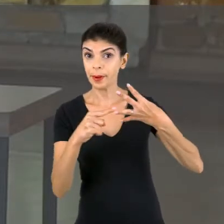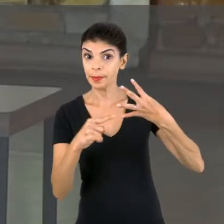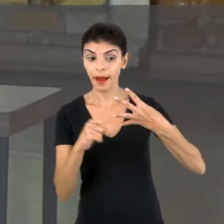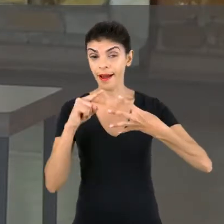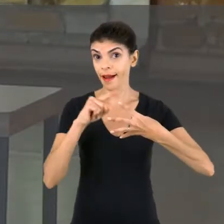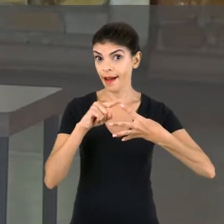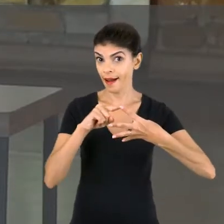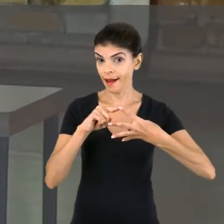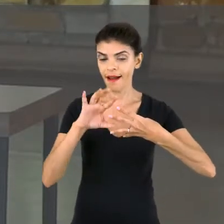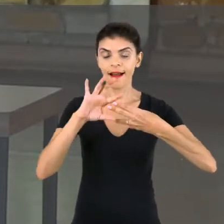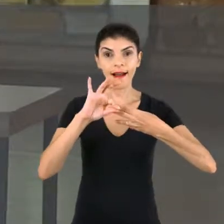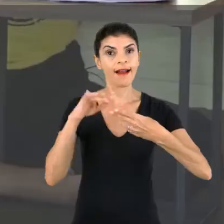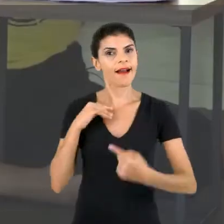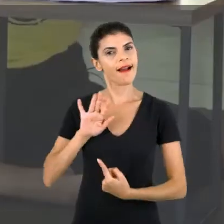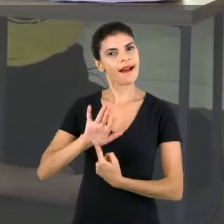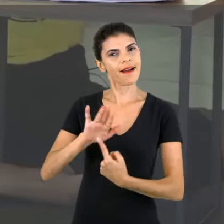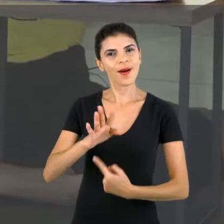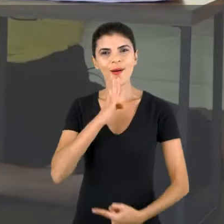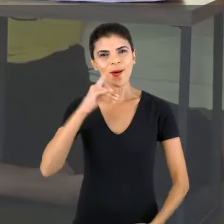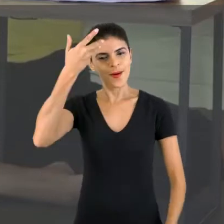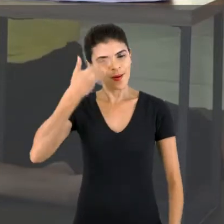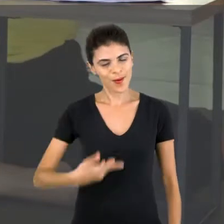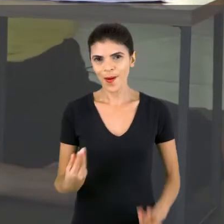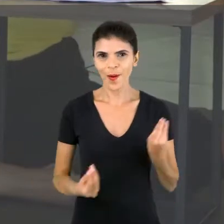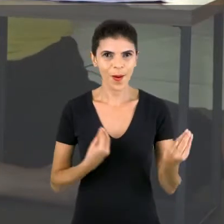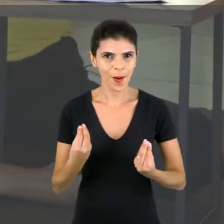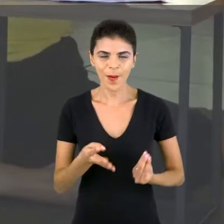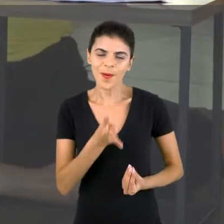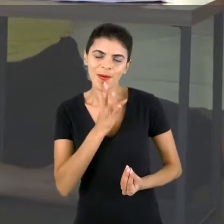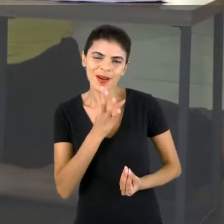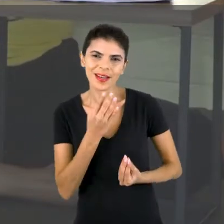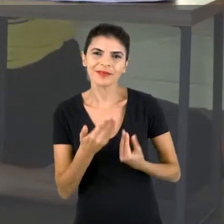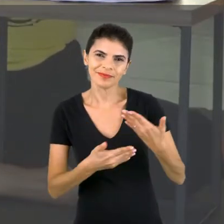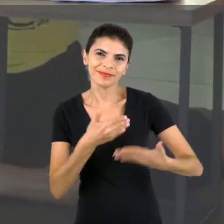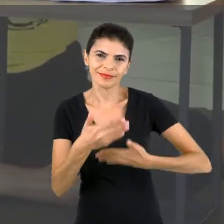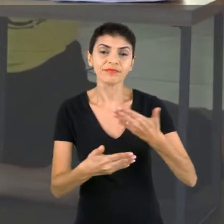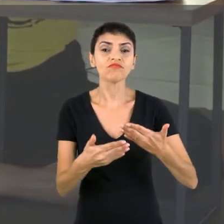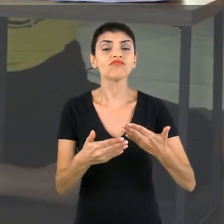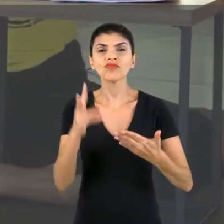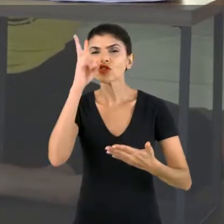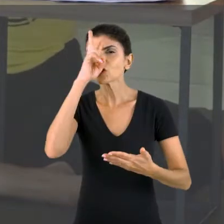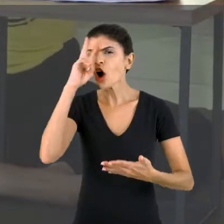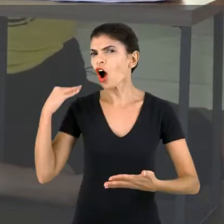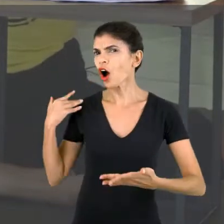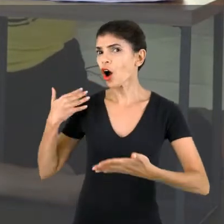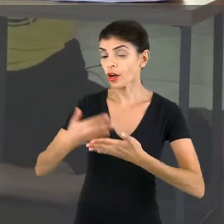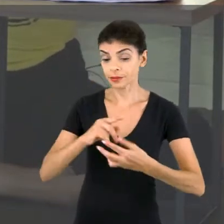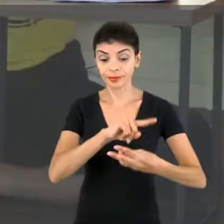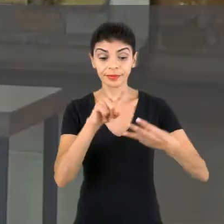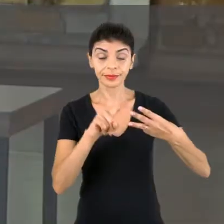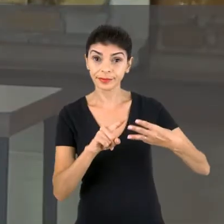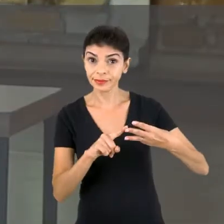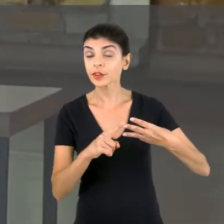4 blocos. O primeiro bloco a gente vai se apresentar, para vocês conhecerem um pouquinho melhor a gente e qual é a nossa